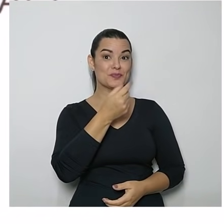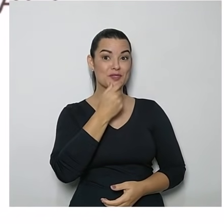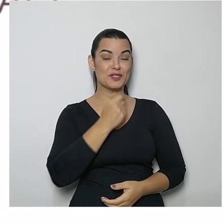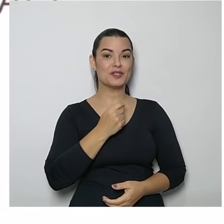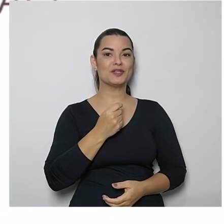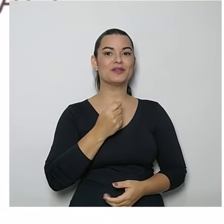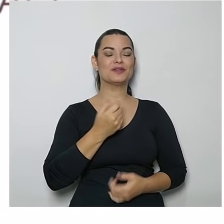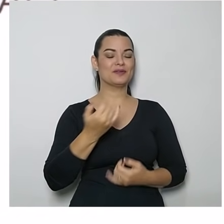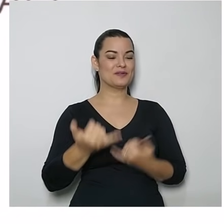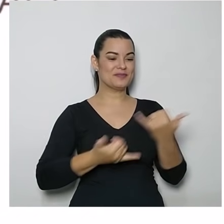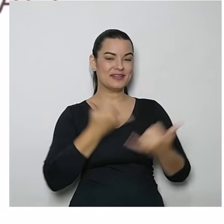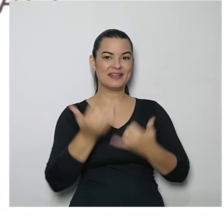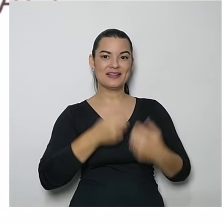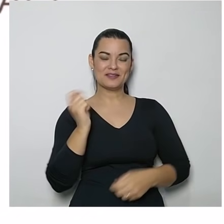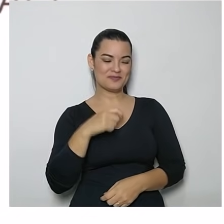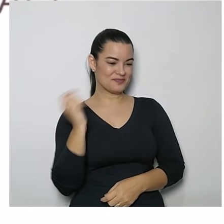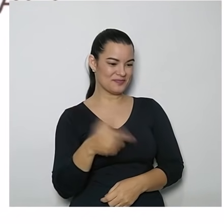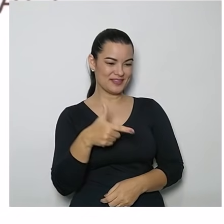Meninos Jogando Peão.